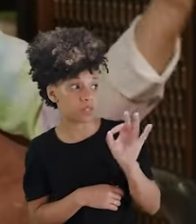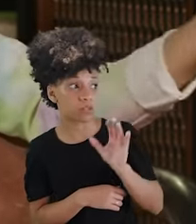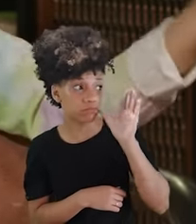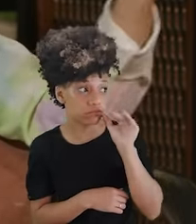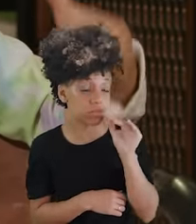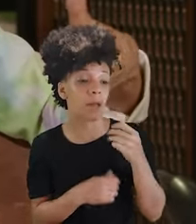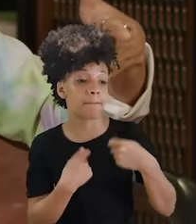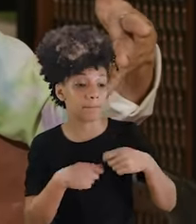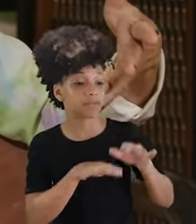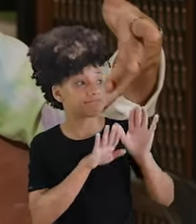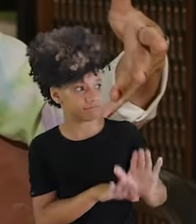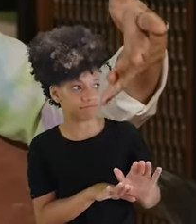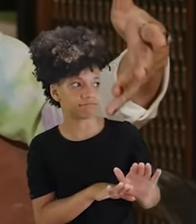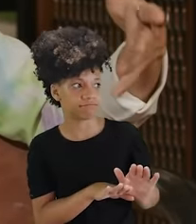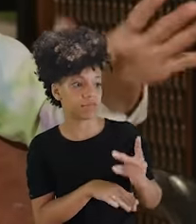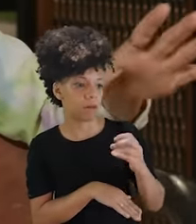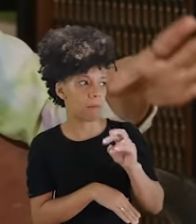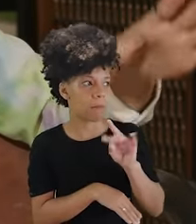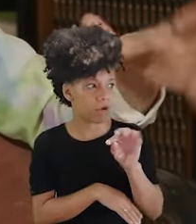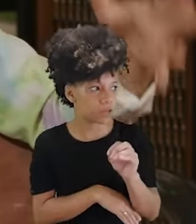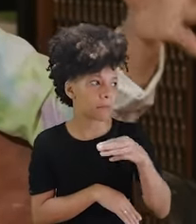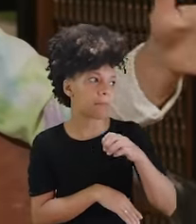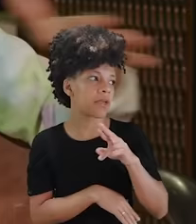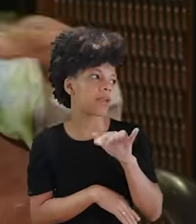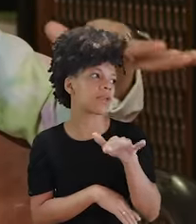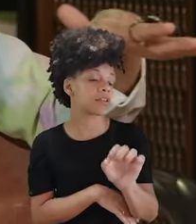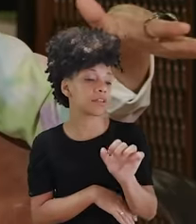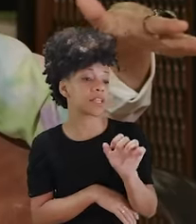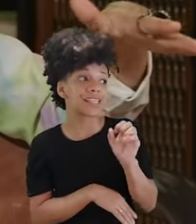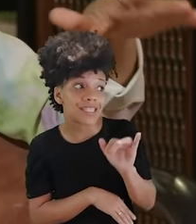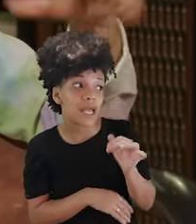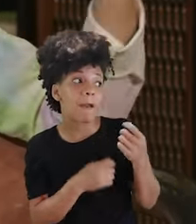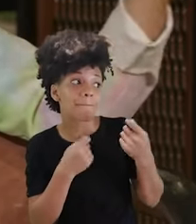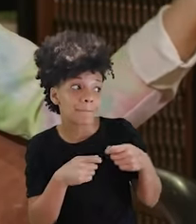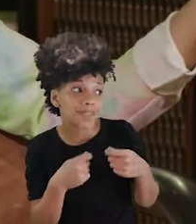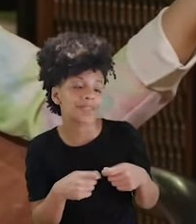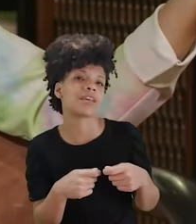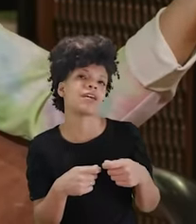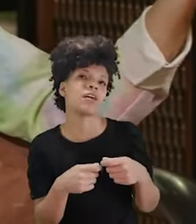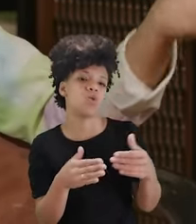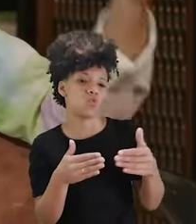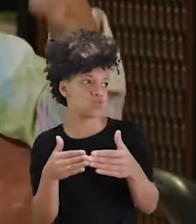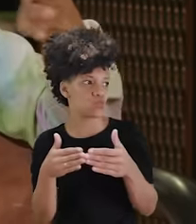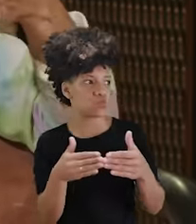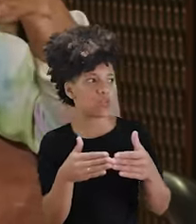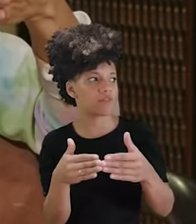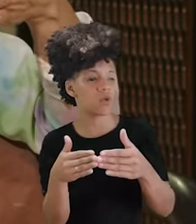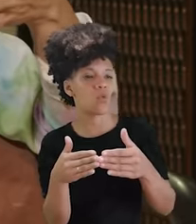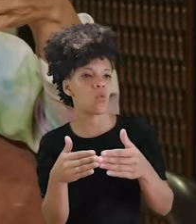Bordo se por acaso mesmo navio está ancorado ou do porto se acontece alguma emergência